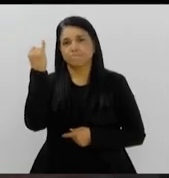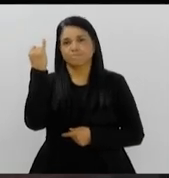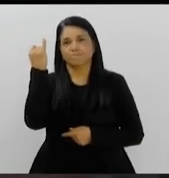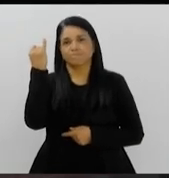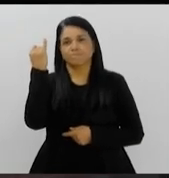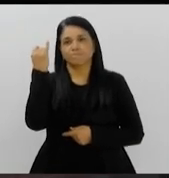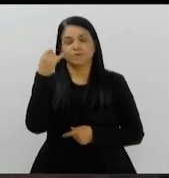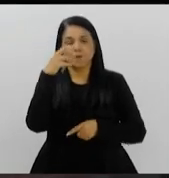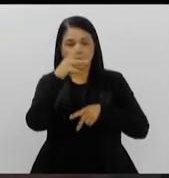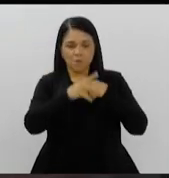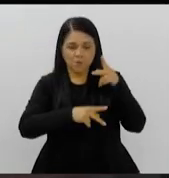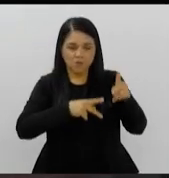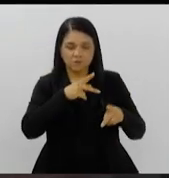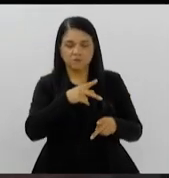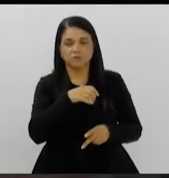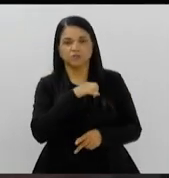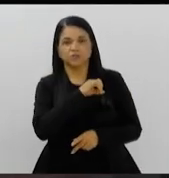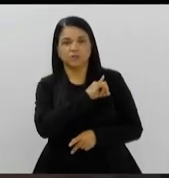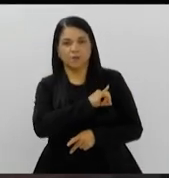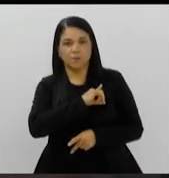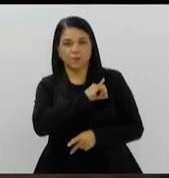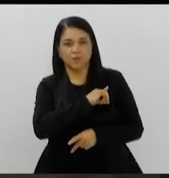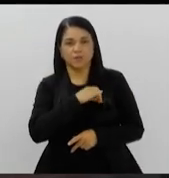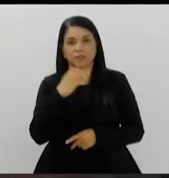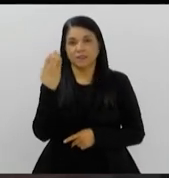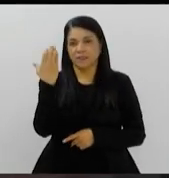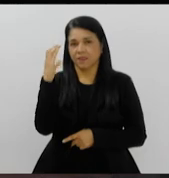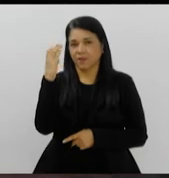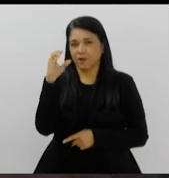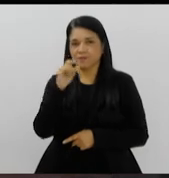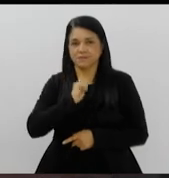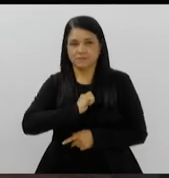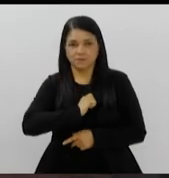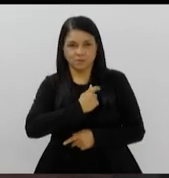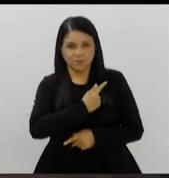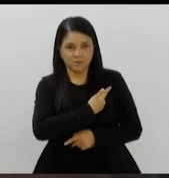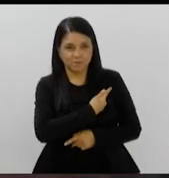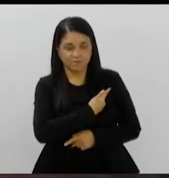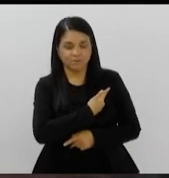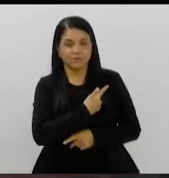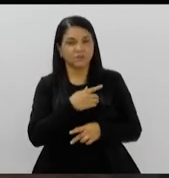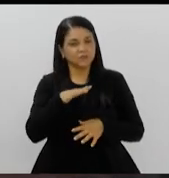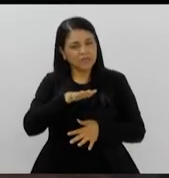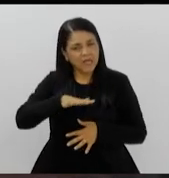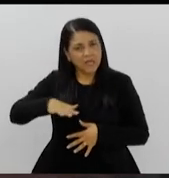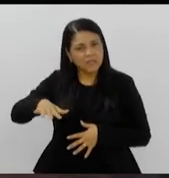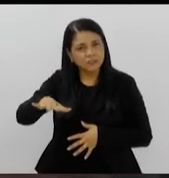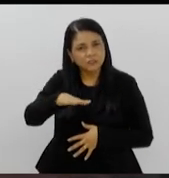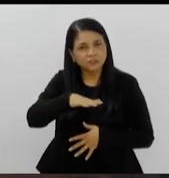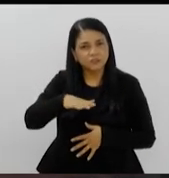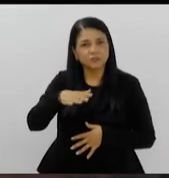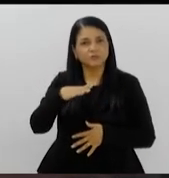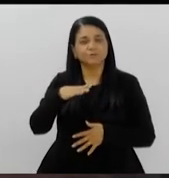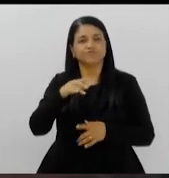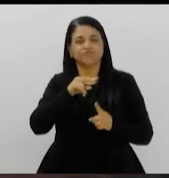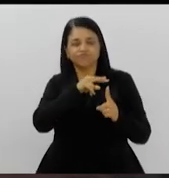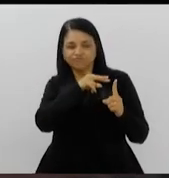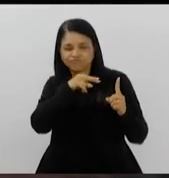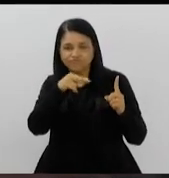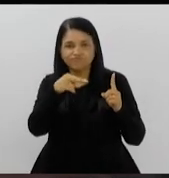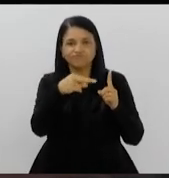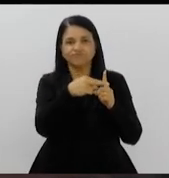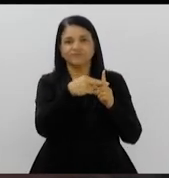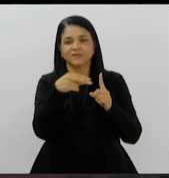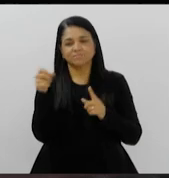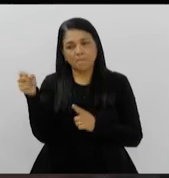para o povo de Itaboraí, de Niterói, de São Gonçalo, enfim, de toda a região, a perspectiva da gente gerar de